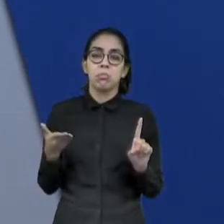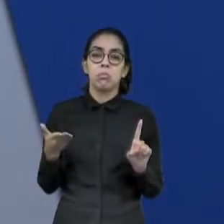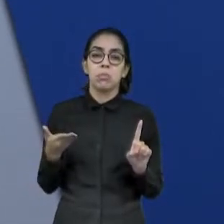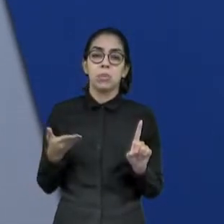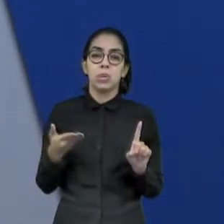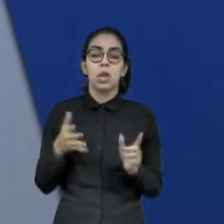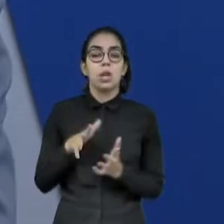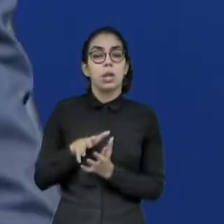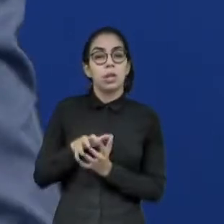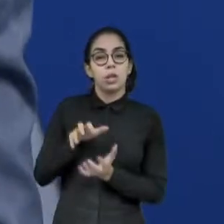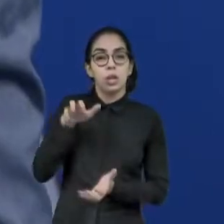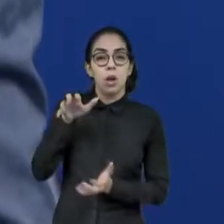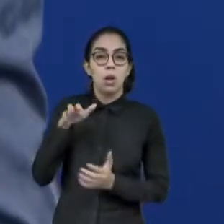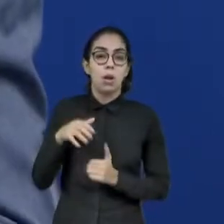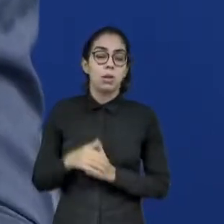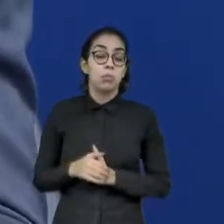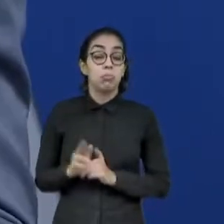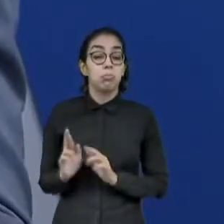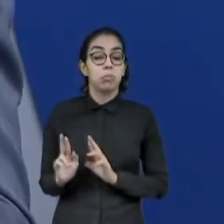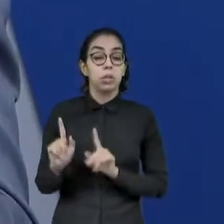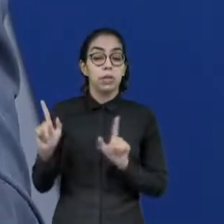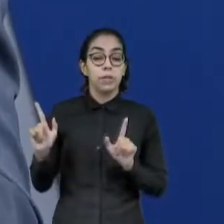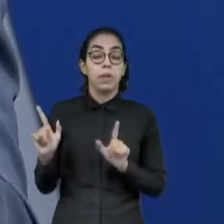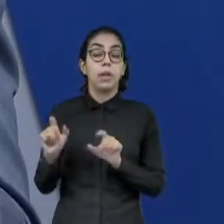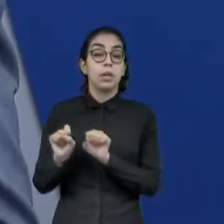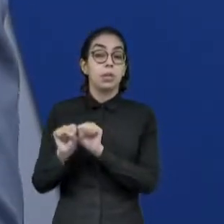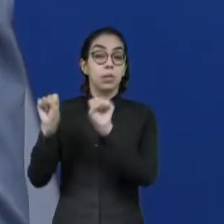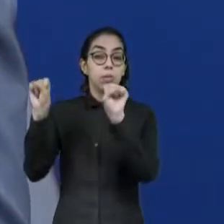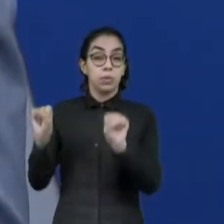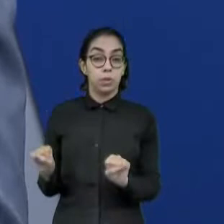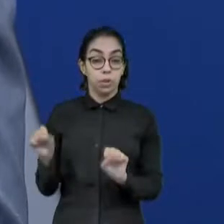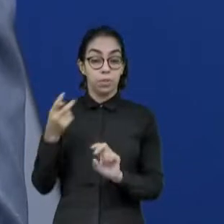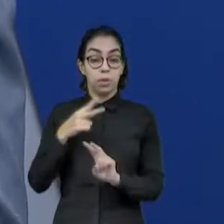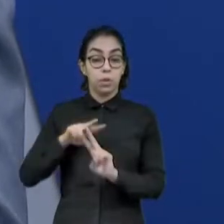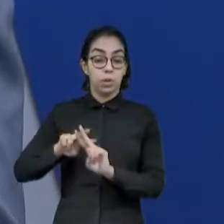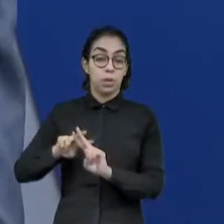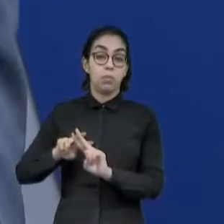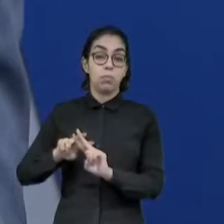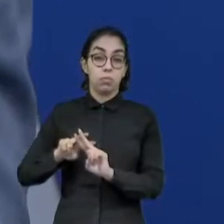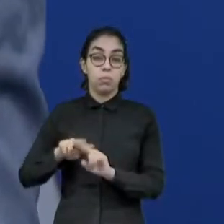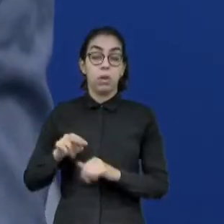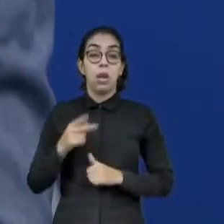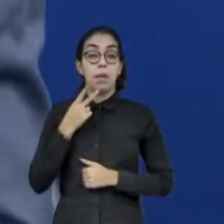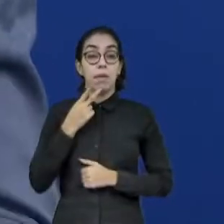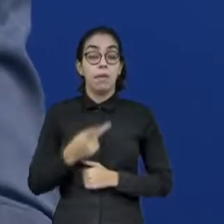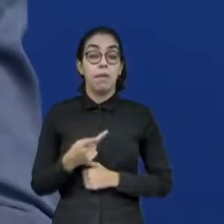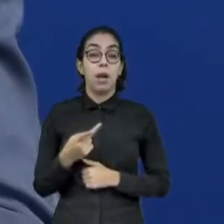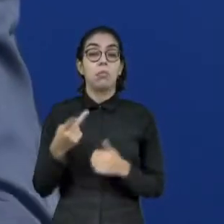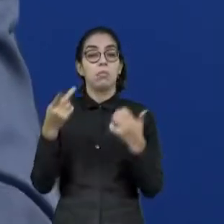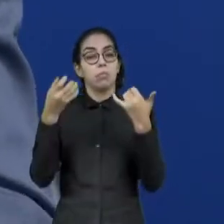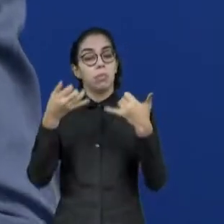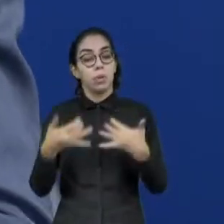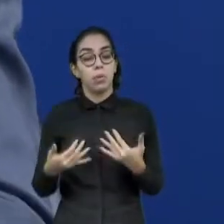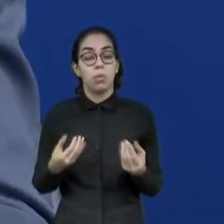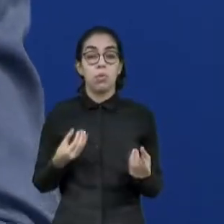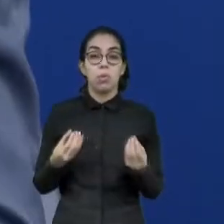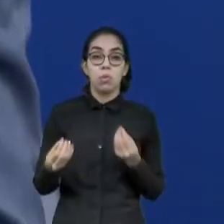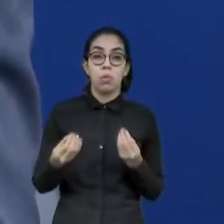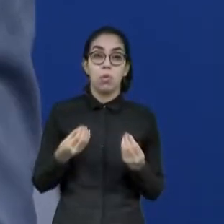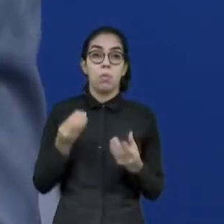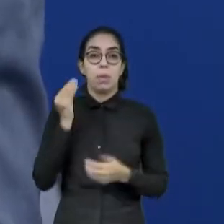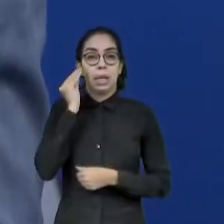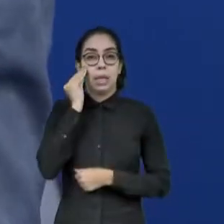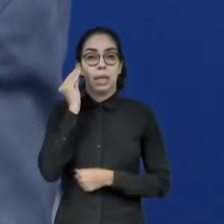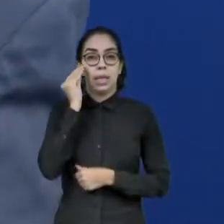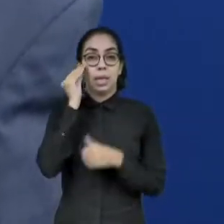idoso, etc. Uhum. E ela me relatou aqui, quer dizer, um trabalho muito interessante lá, de tentativa de respeito e